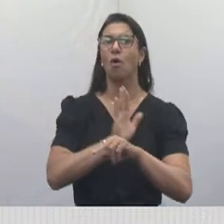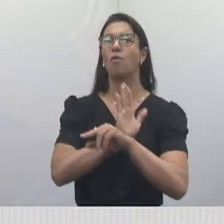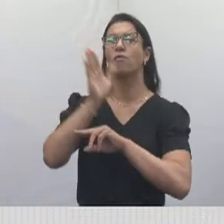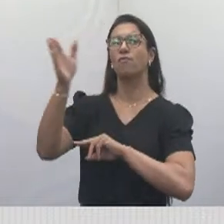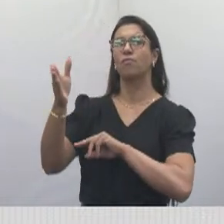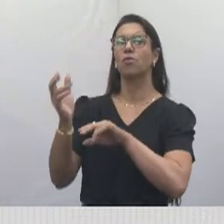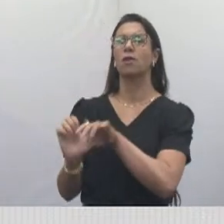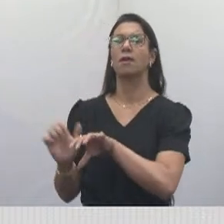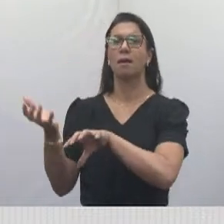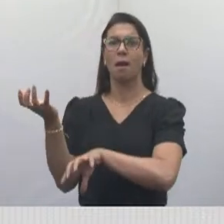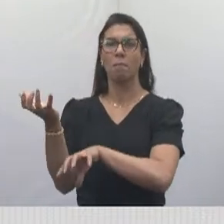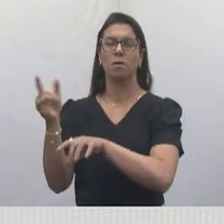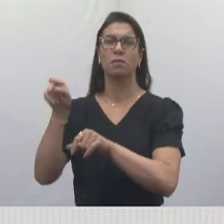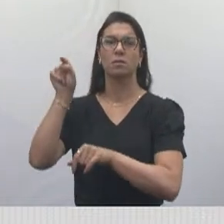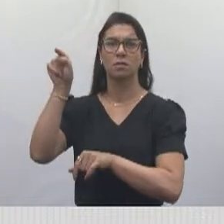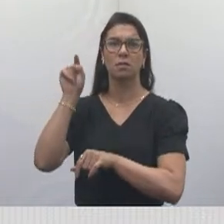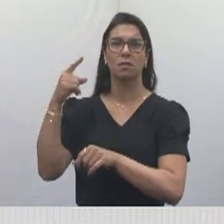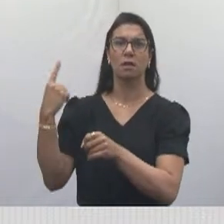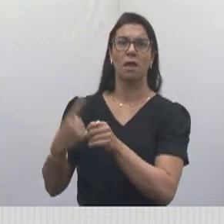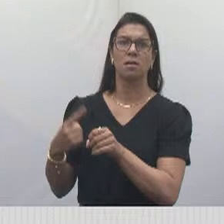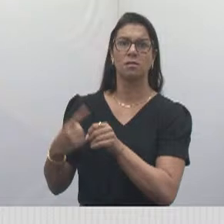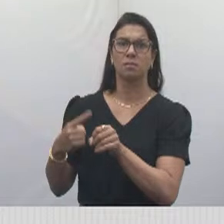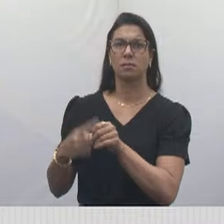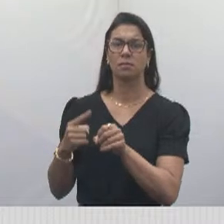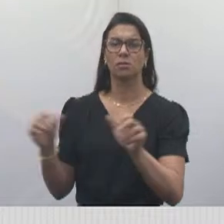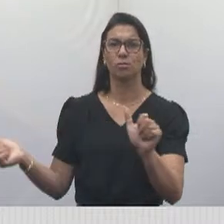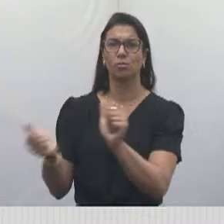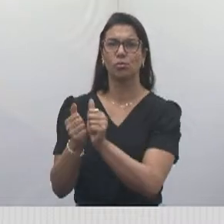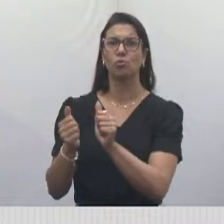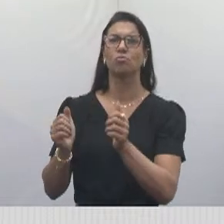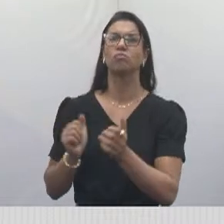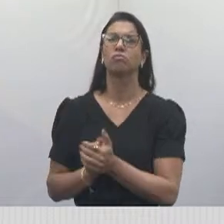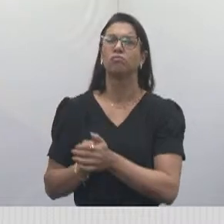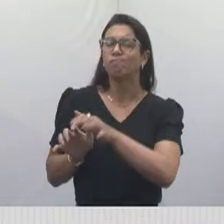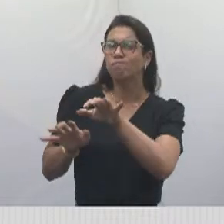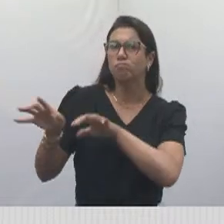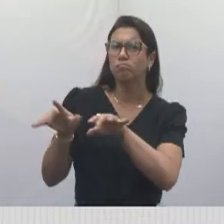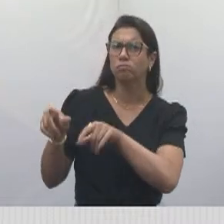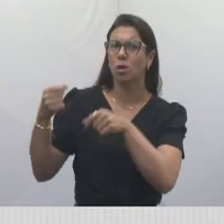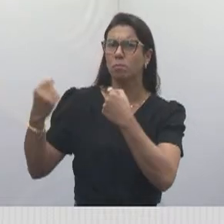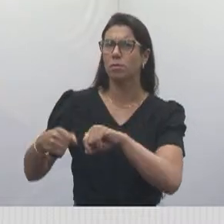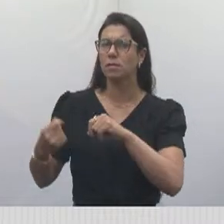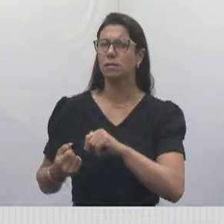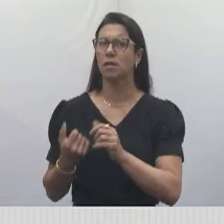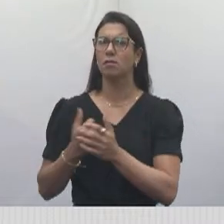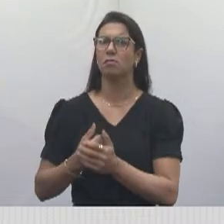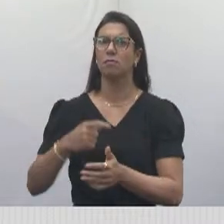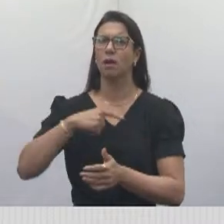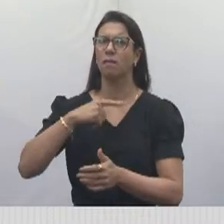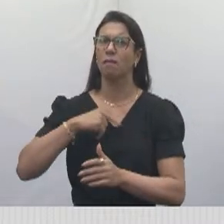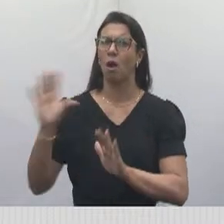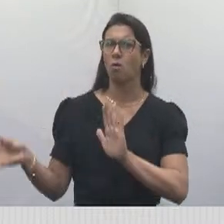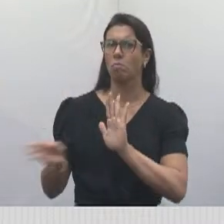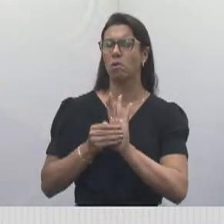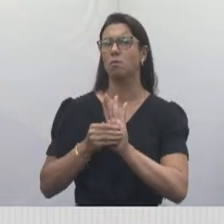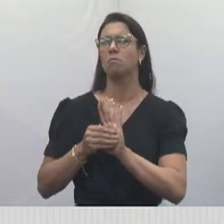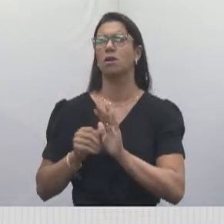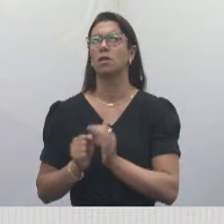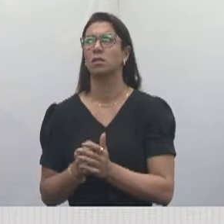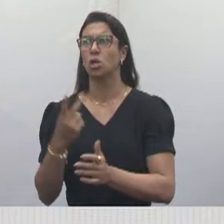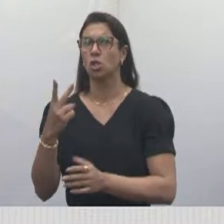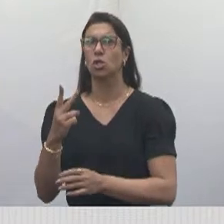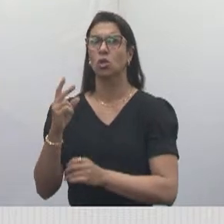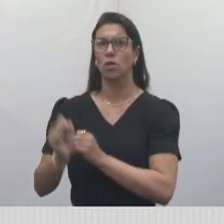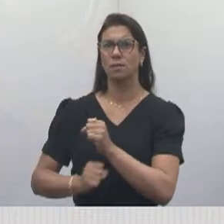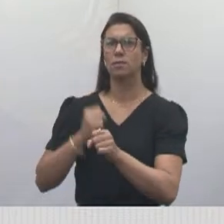na Frente Nacional do Prefeito, para junto fazer uma grande mobilização para ter uma emenda à Constituição que desse mais 2 anos para a gente investir